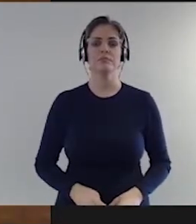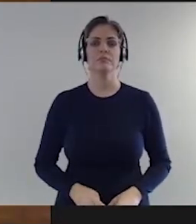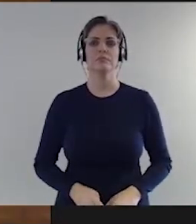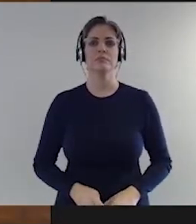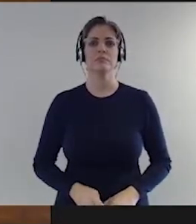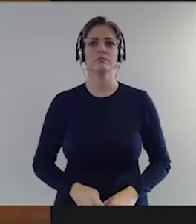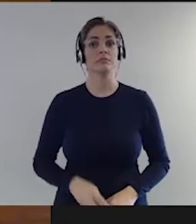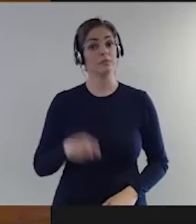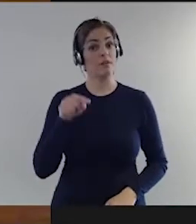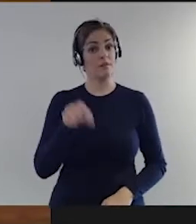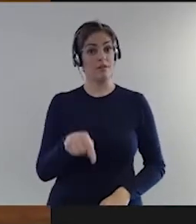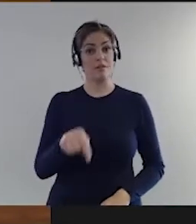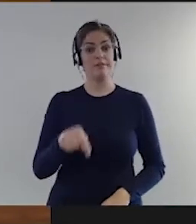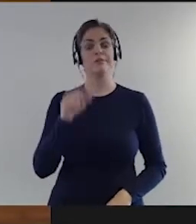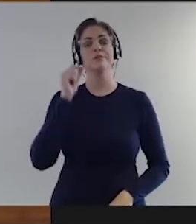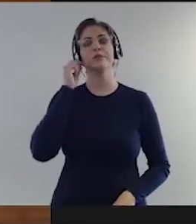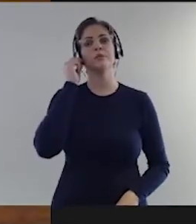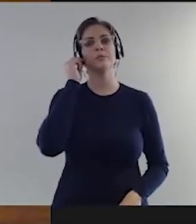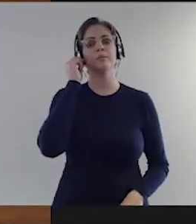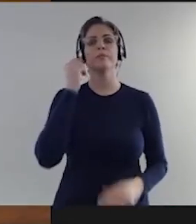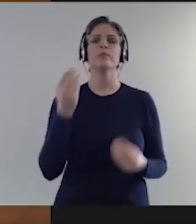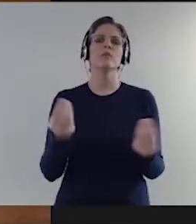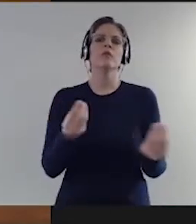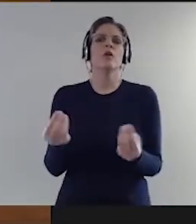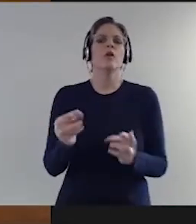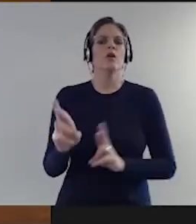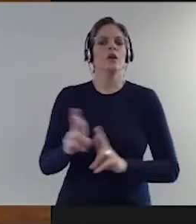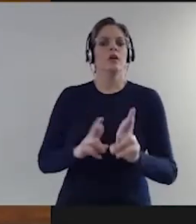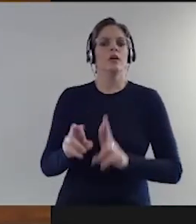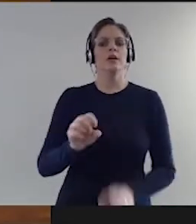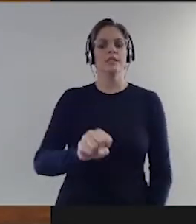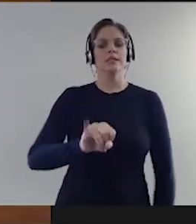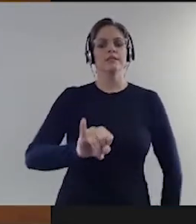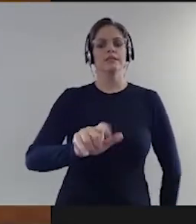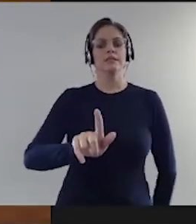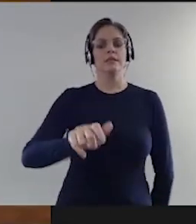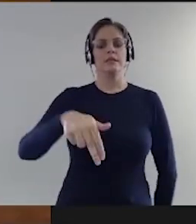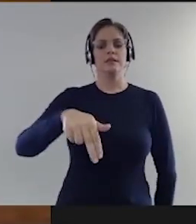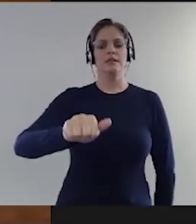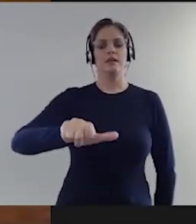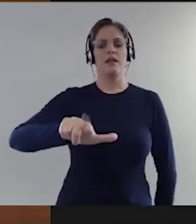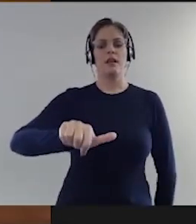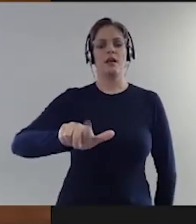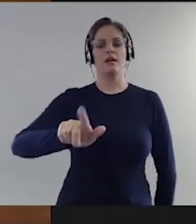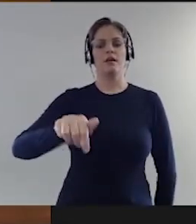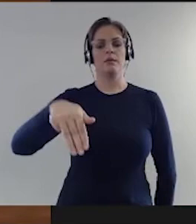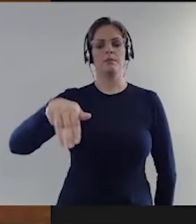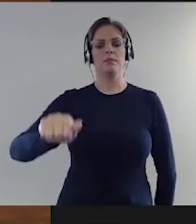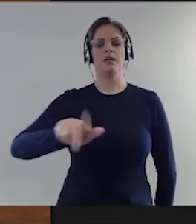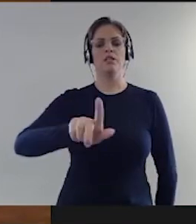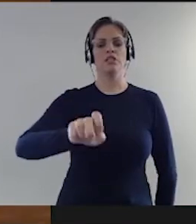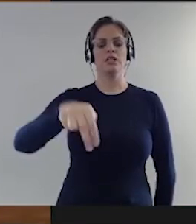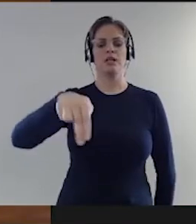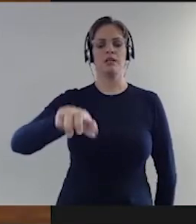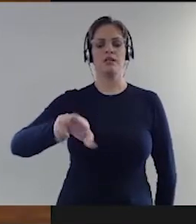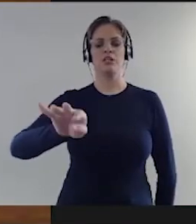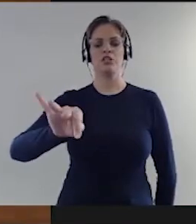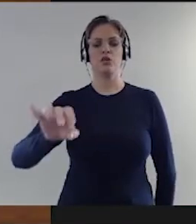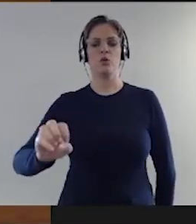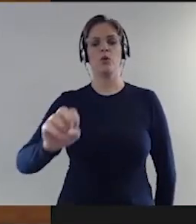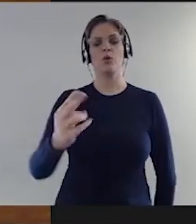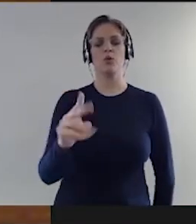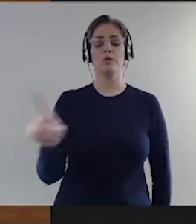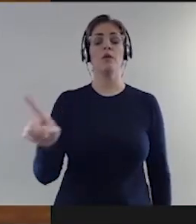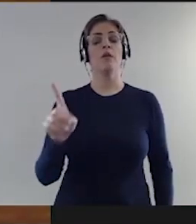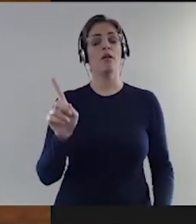Essa questão da relação entre o sinalagma genético e o sinalagma funcional, ela é perspectivada